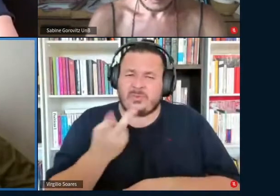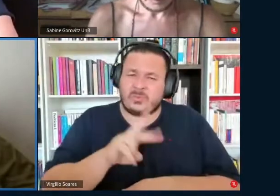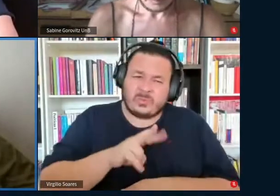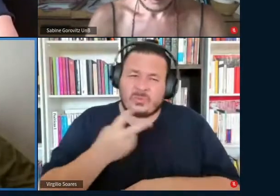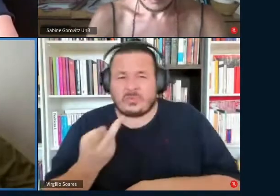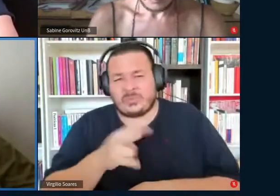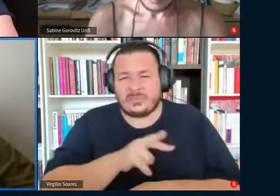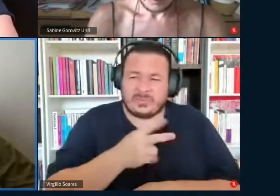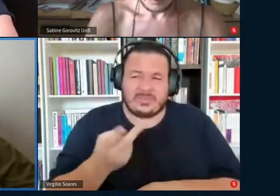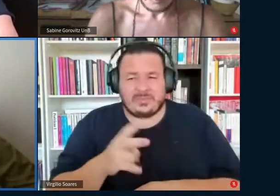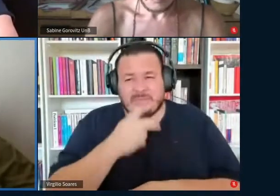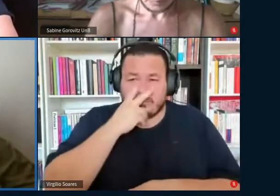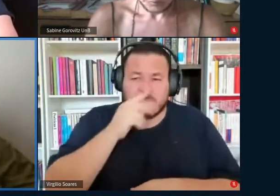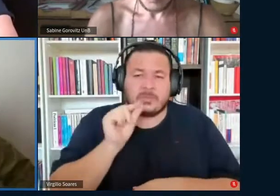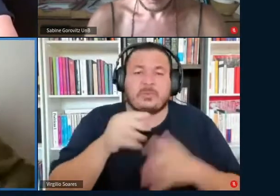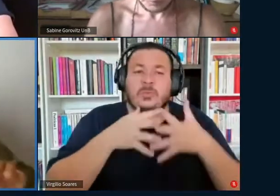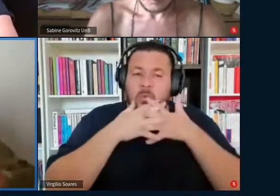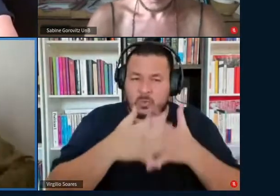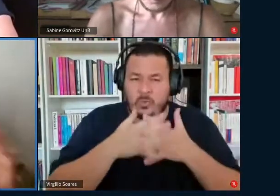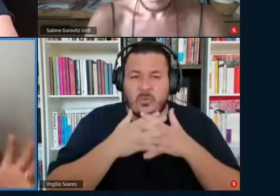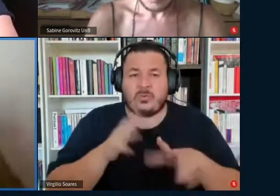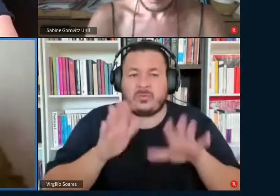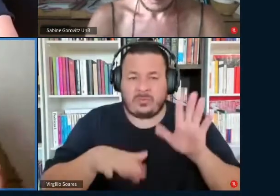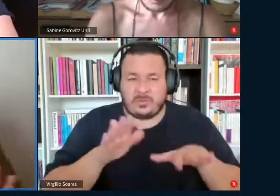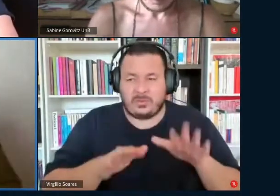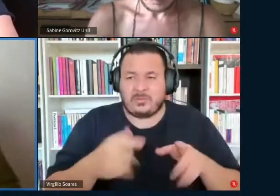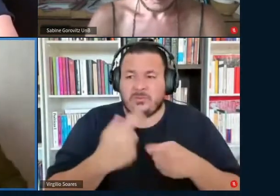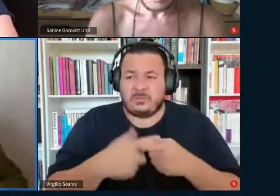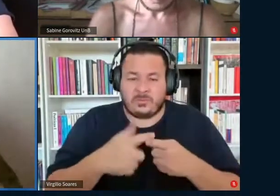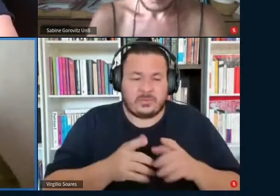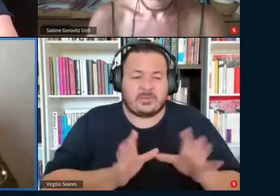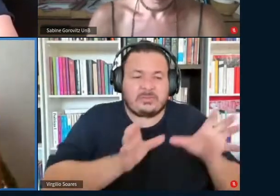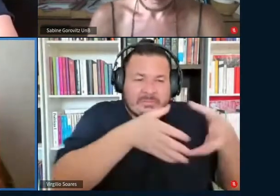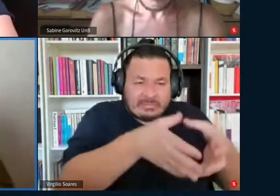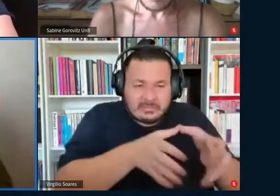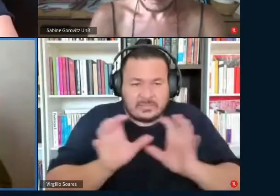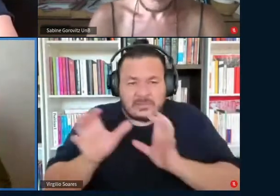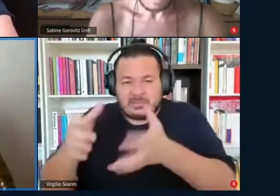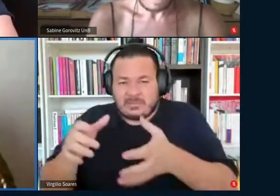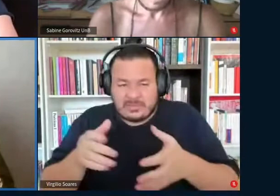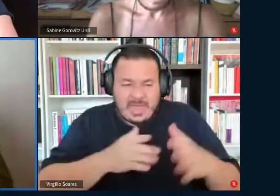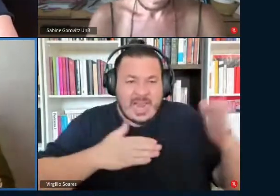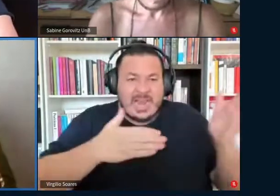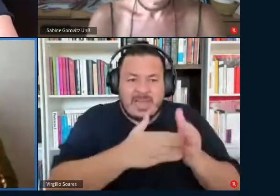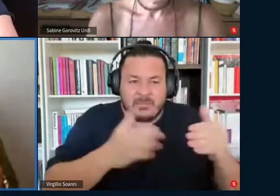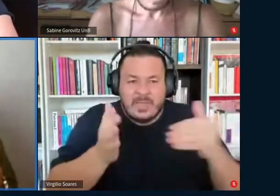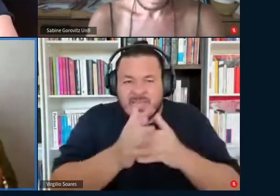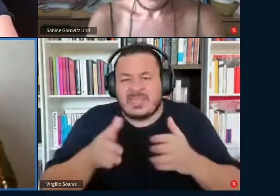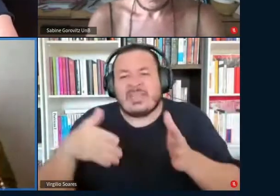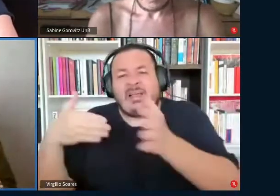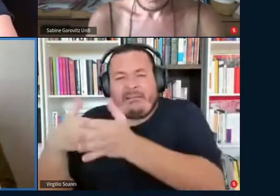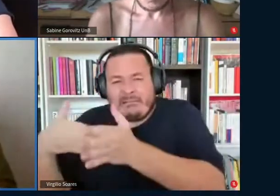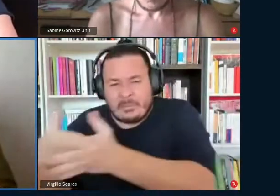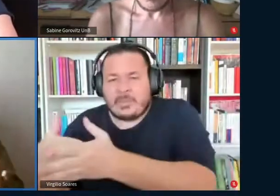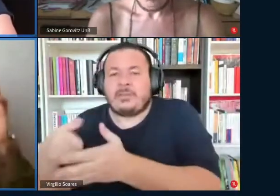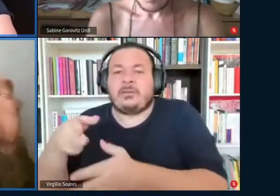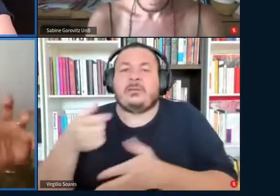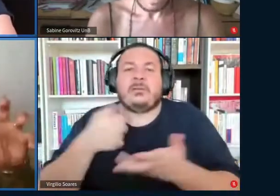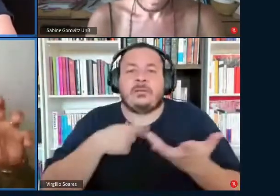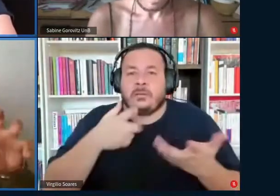uma coisa meio confusa, às vezes, porque você cria caixinhas muito limitantes E a gente tem que encaixar o